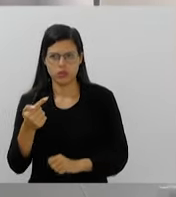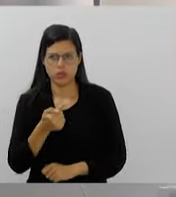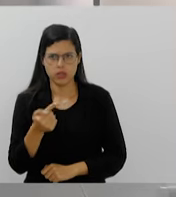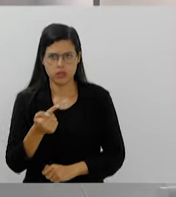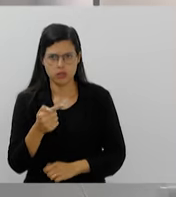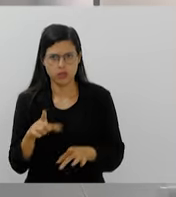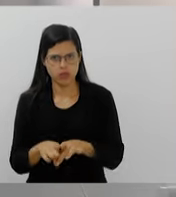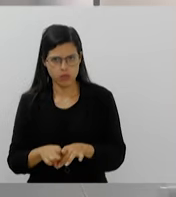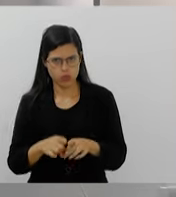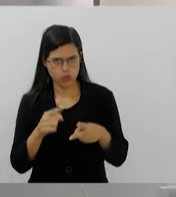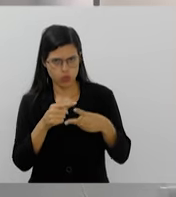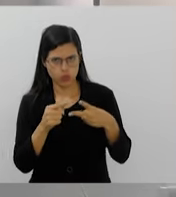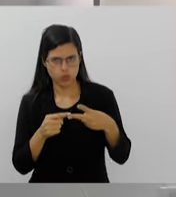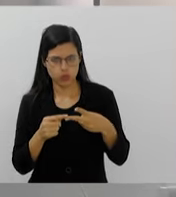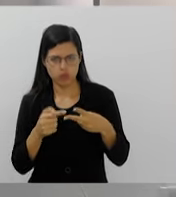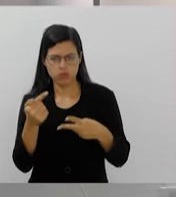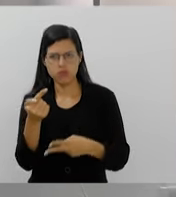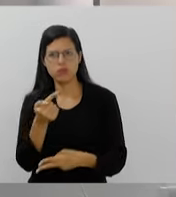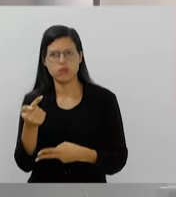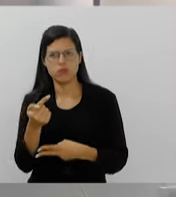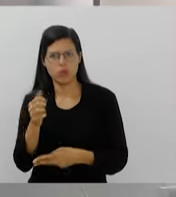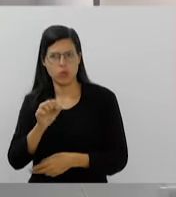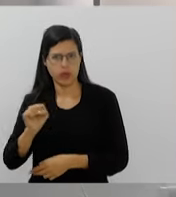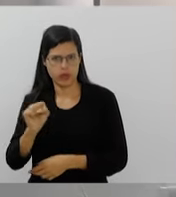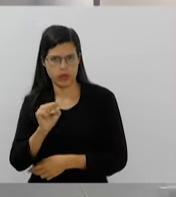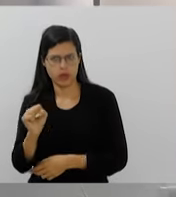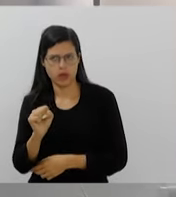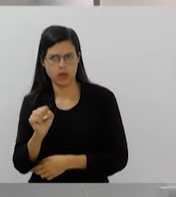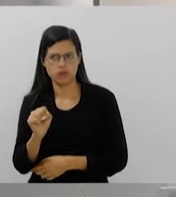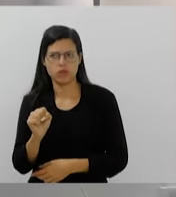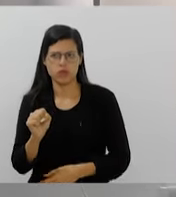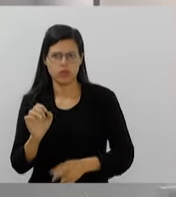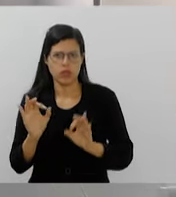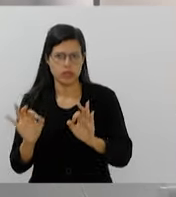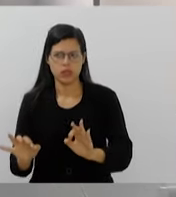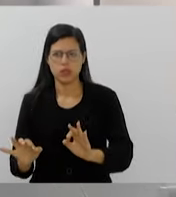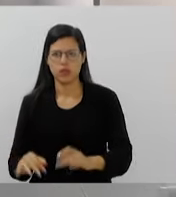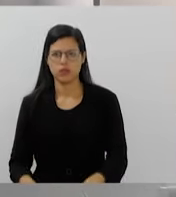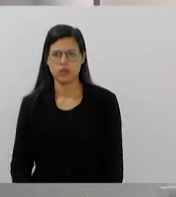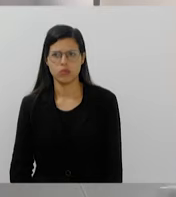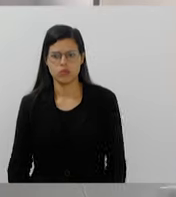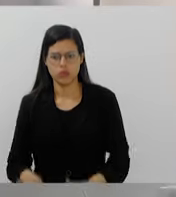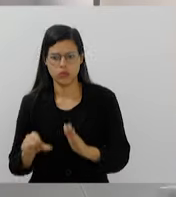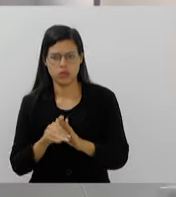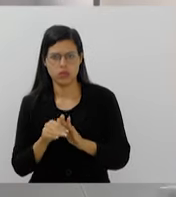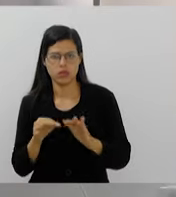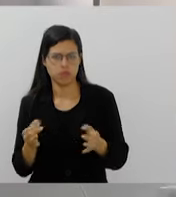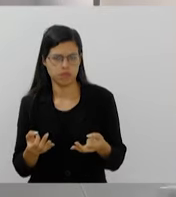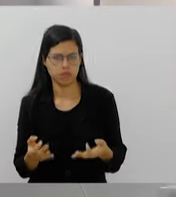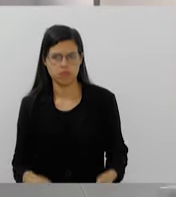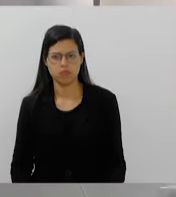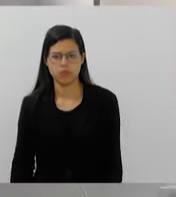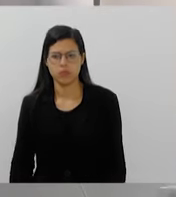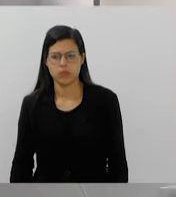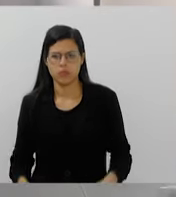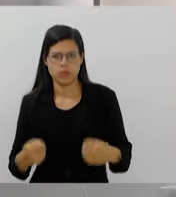É. 7º e 8º. Tá certo. 7º e 8º. Estão com emendas. Perfeito. Então não